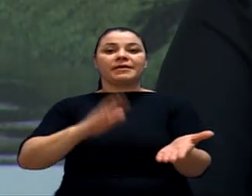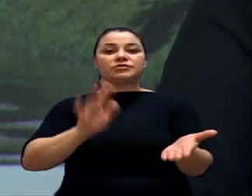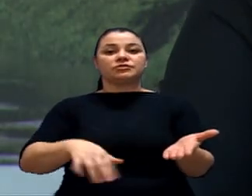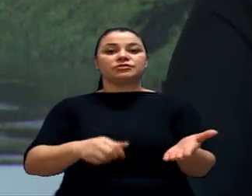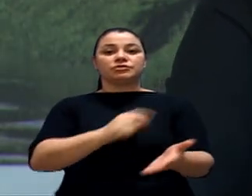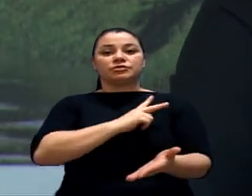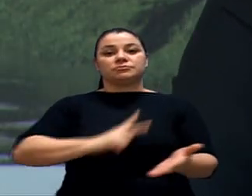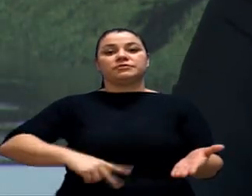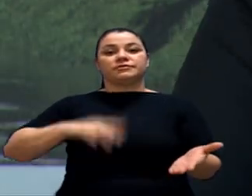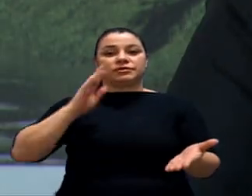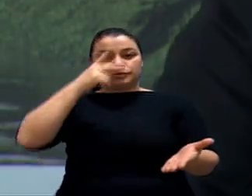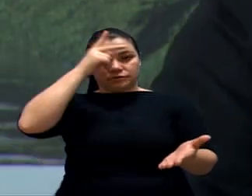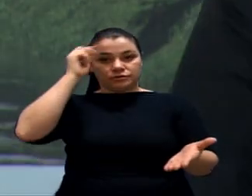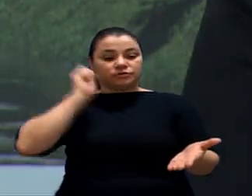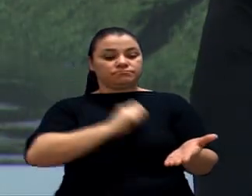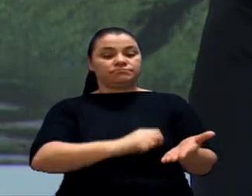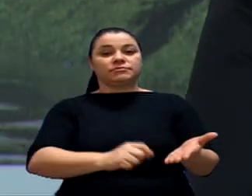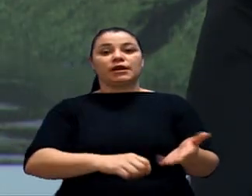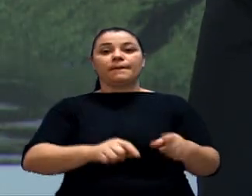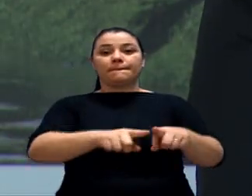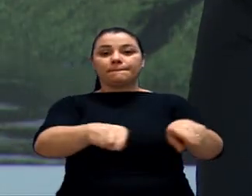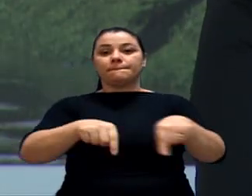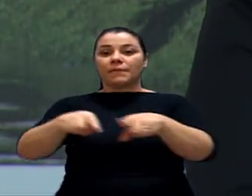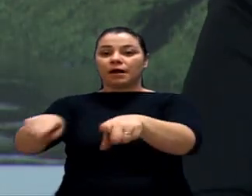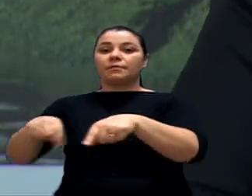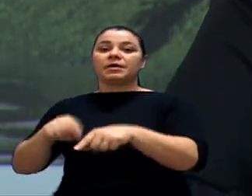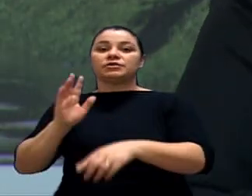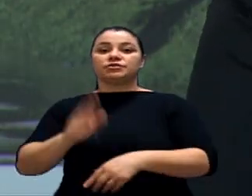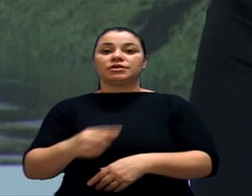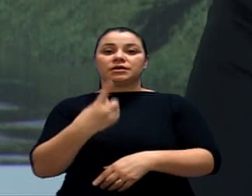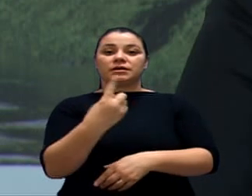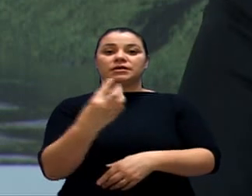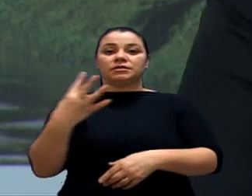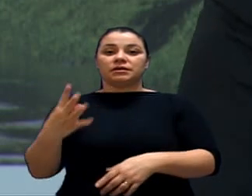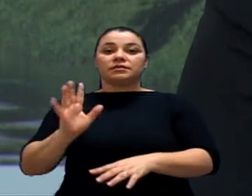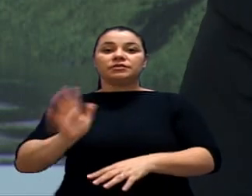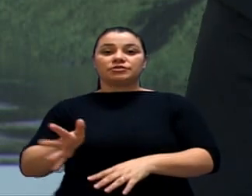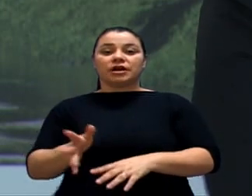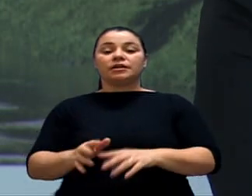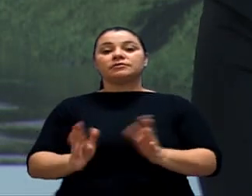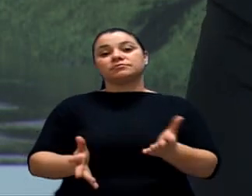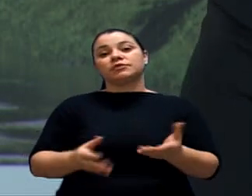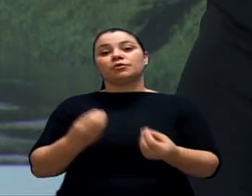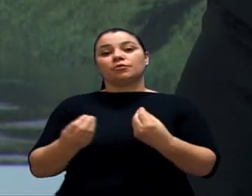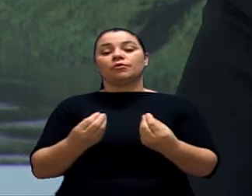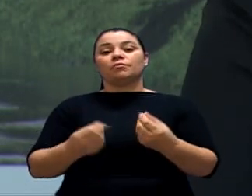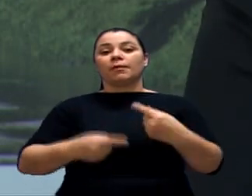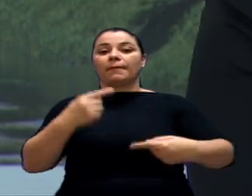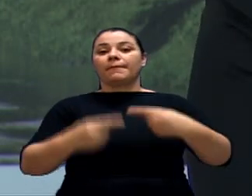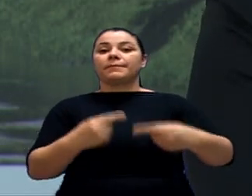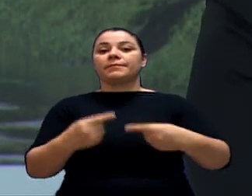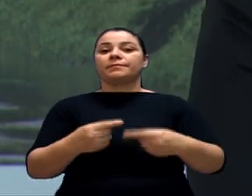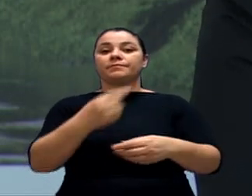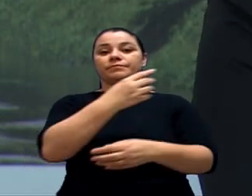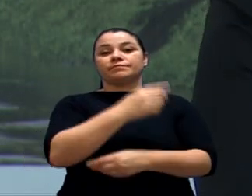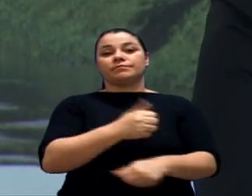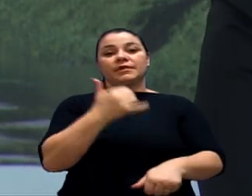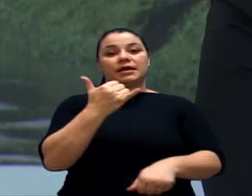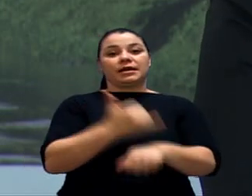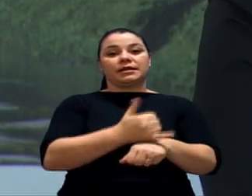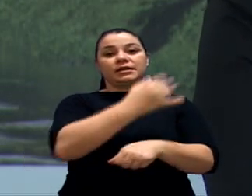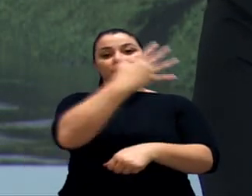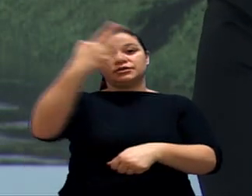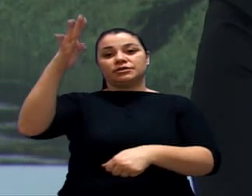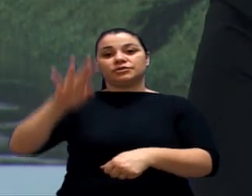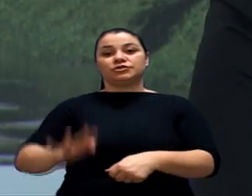agora tem mais 13 áreas que está sendo finalizada aí para conseguir colocar o que é, ó, uma discussão, energia elétrica